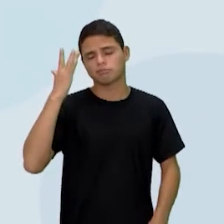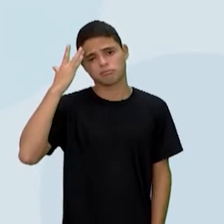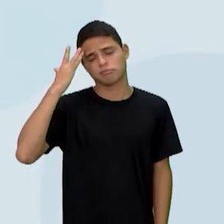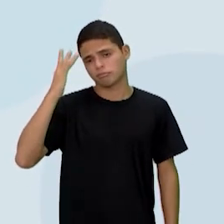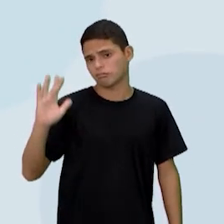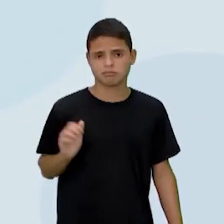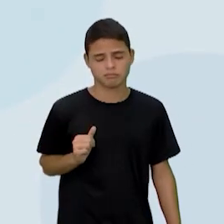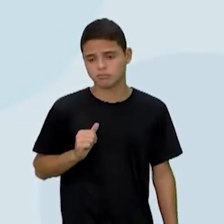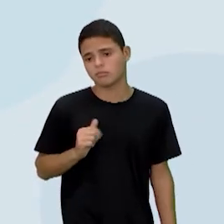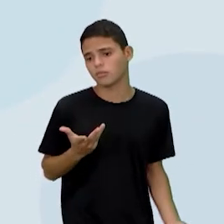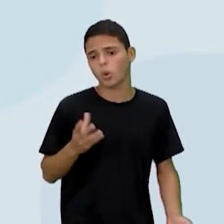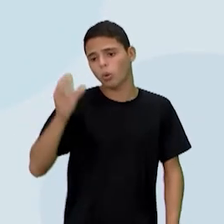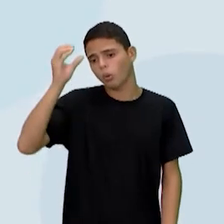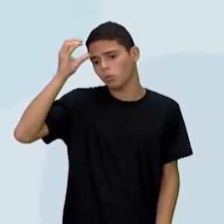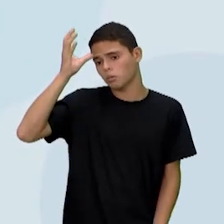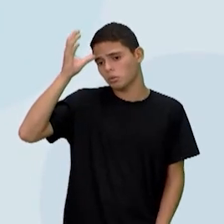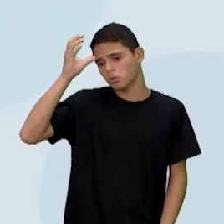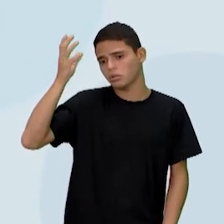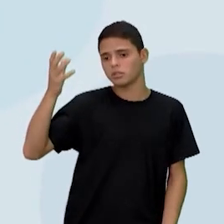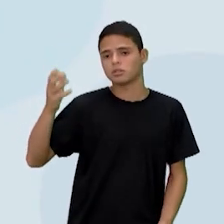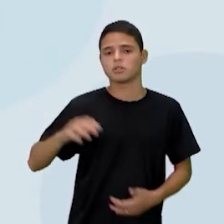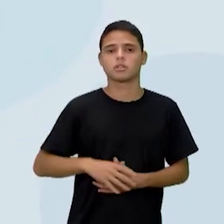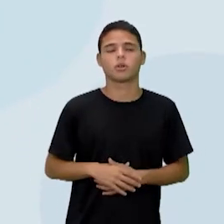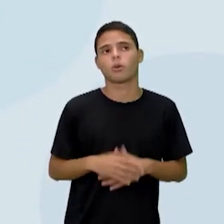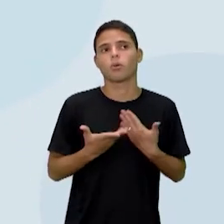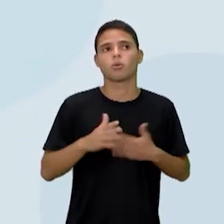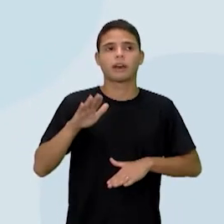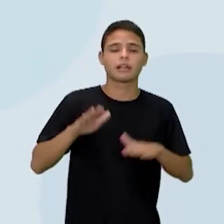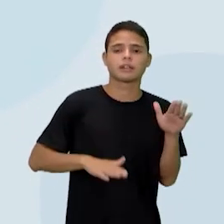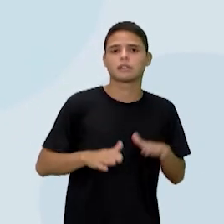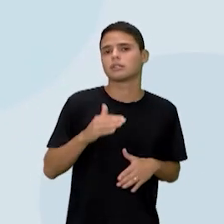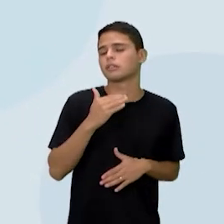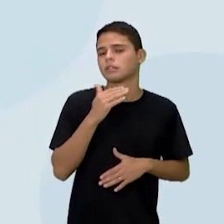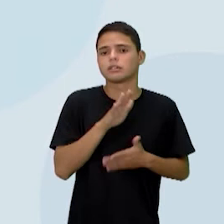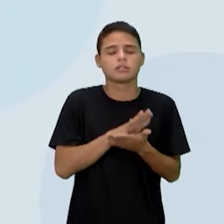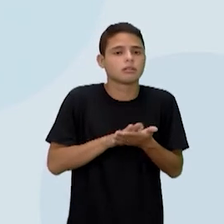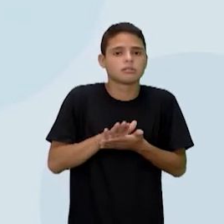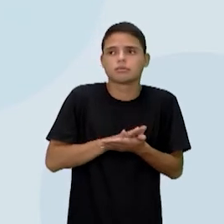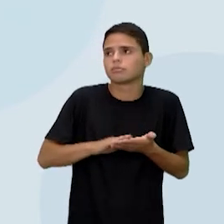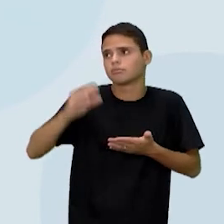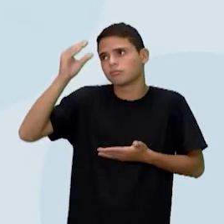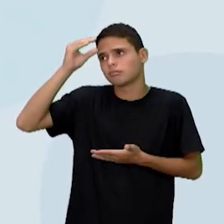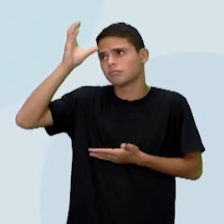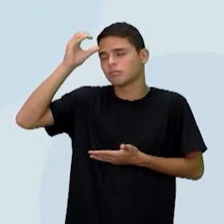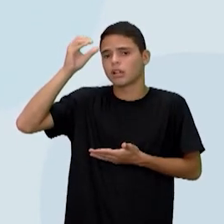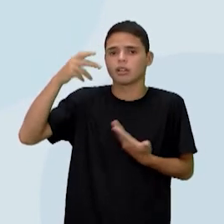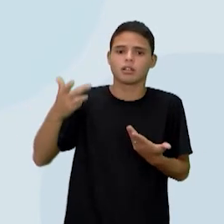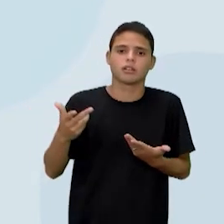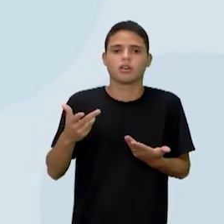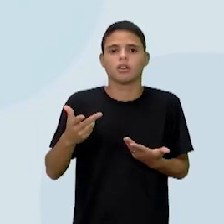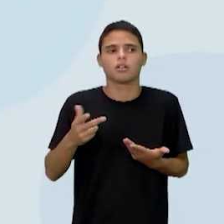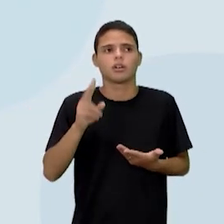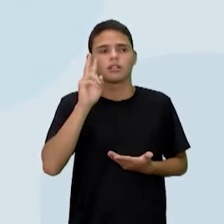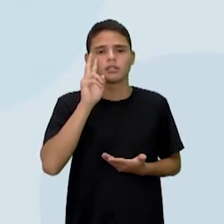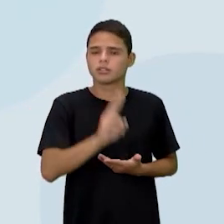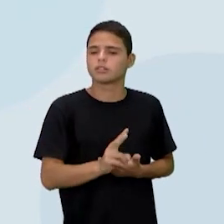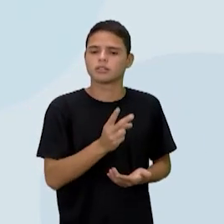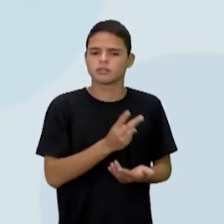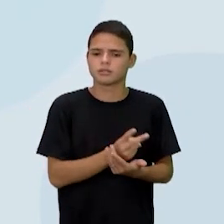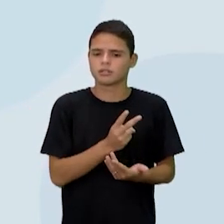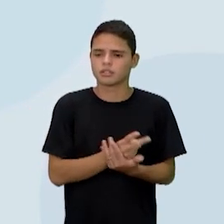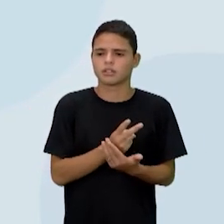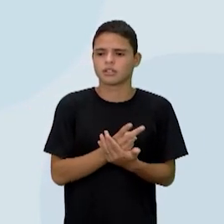ou conhecimento, e mesmo quem conhece não fica limpando o seu percurso depois de